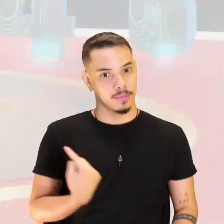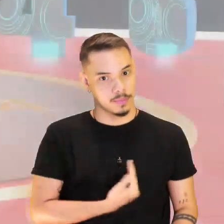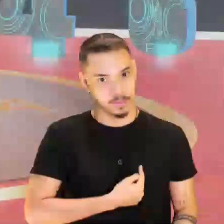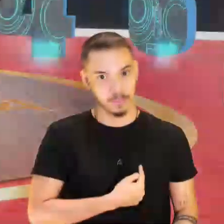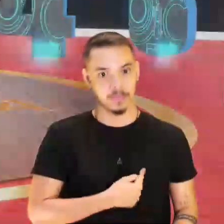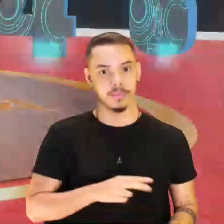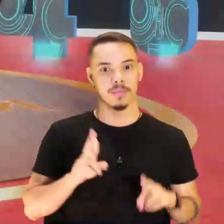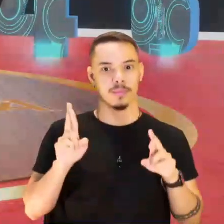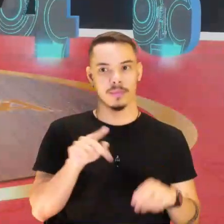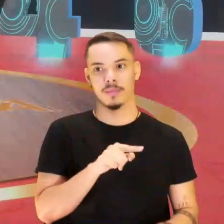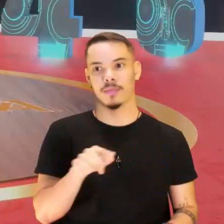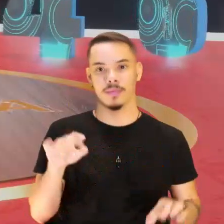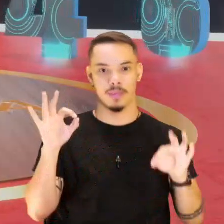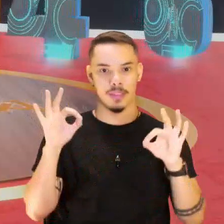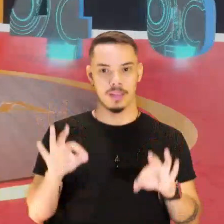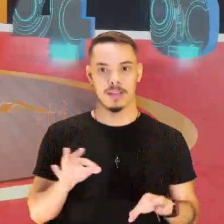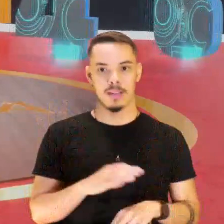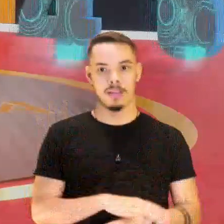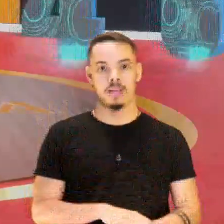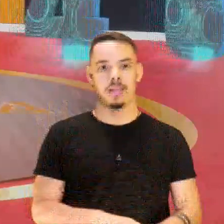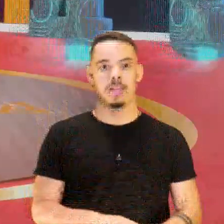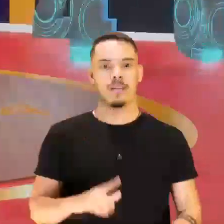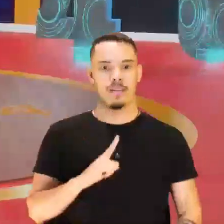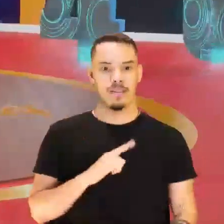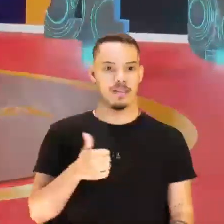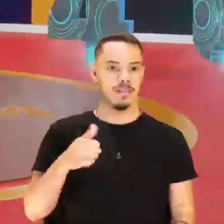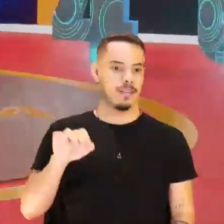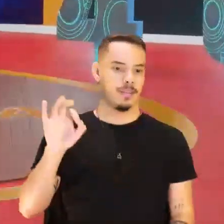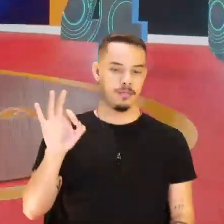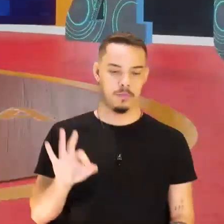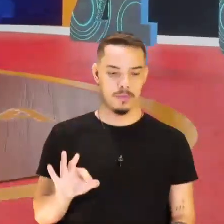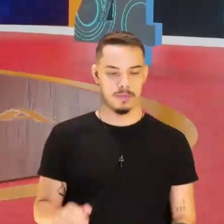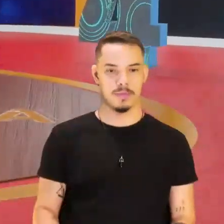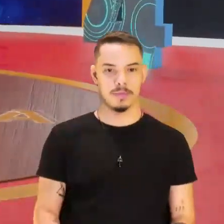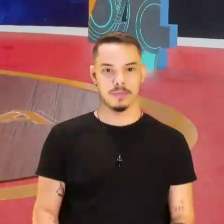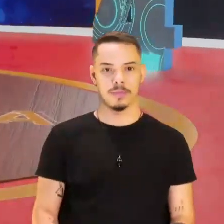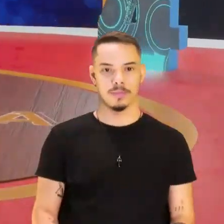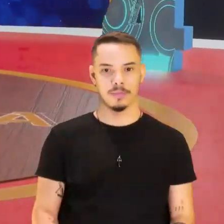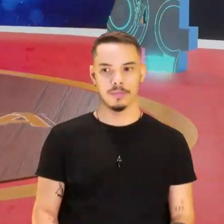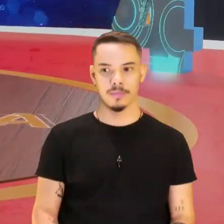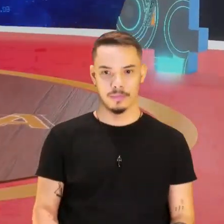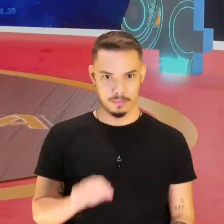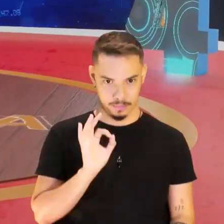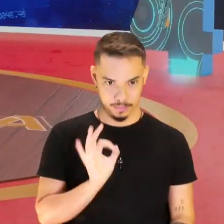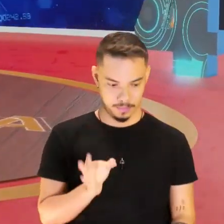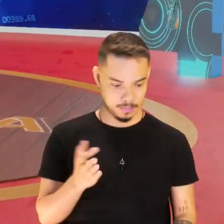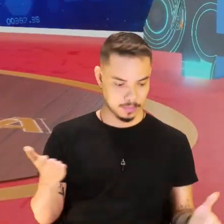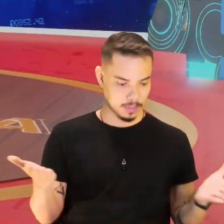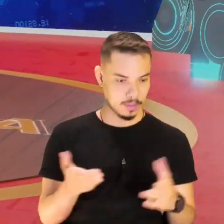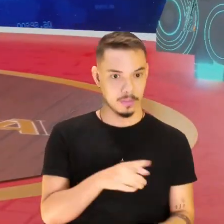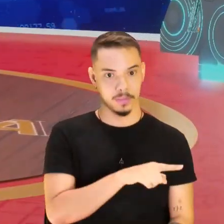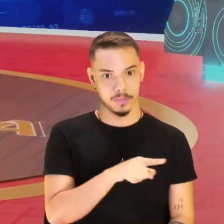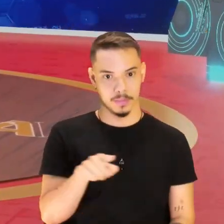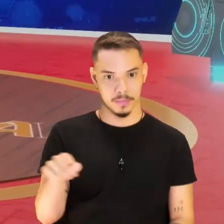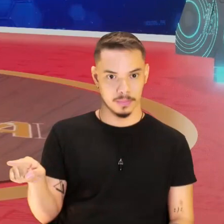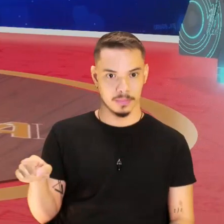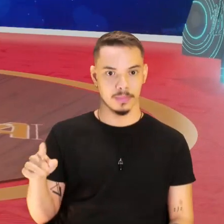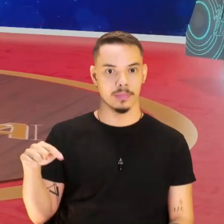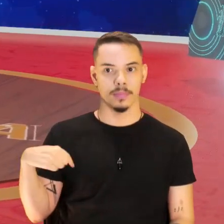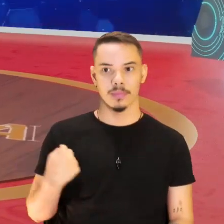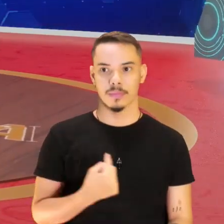vocês acertem. Nós estamos com 10% aqui. Claro, certeza. Então agora é com vocês, né? A gente